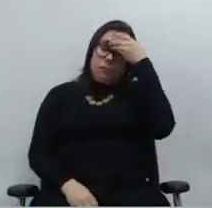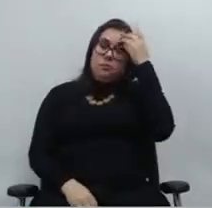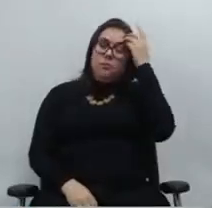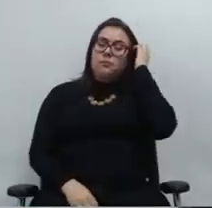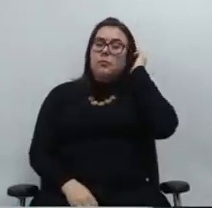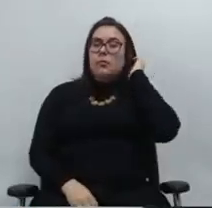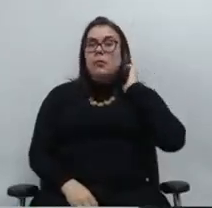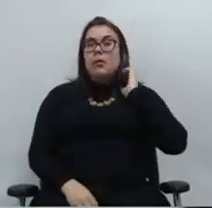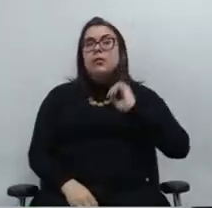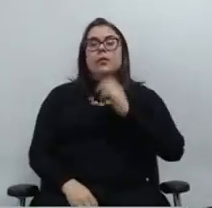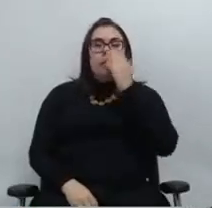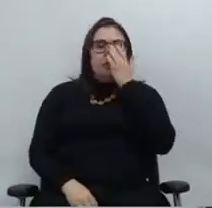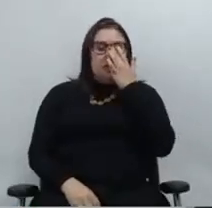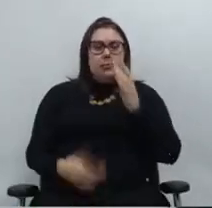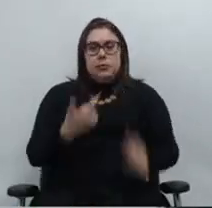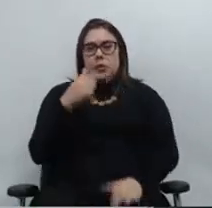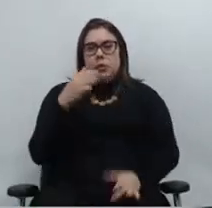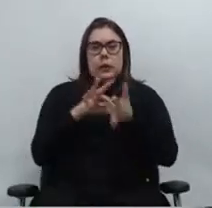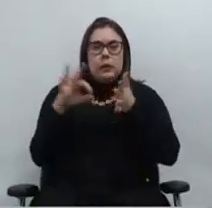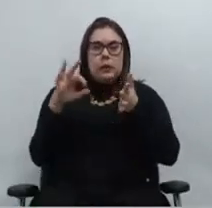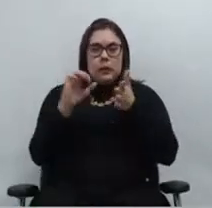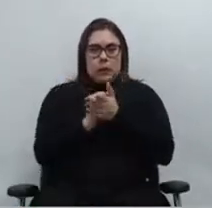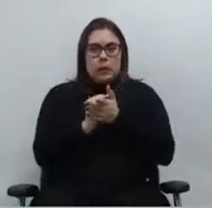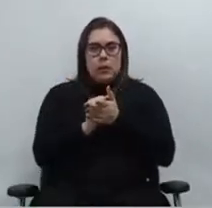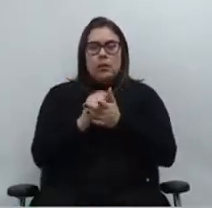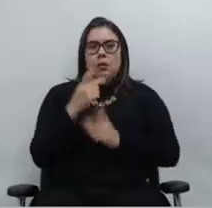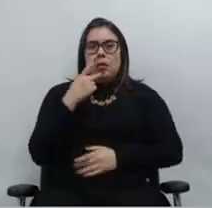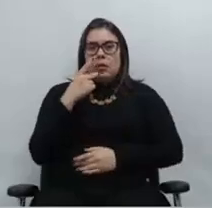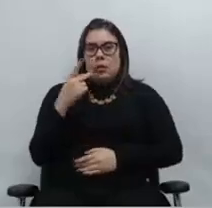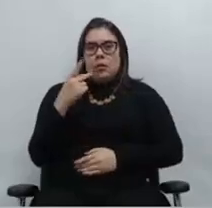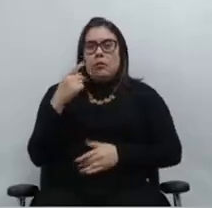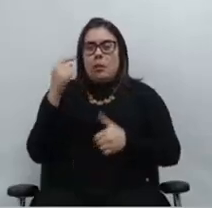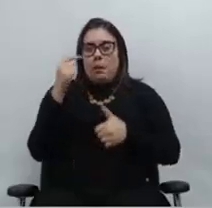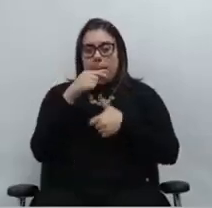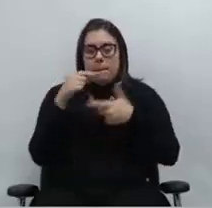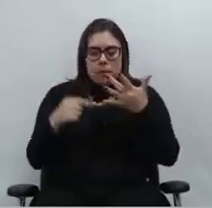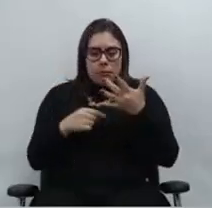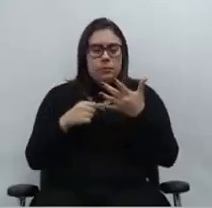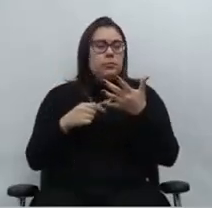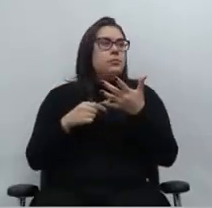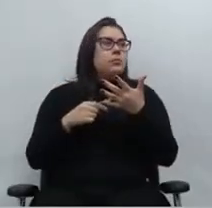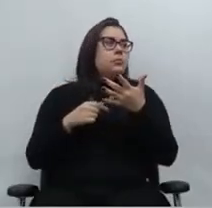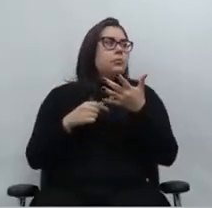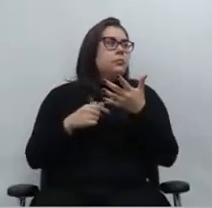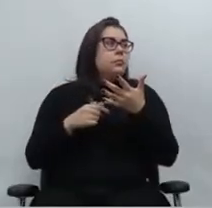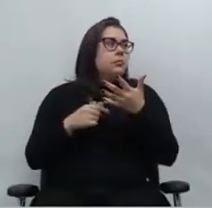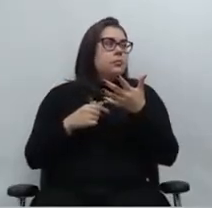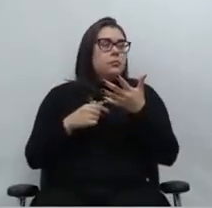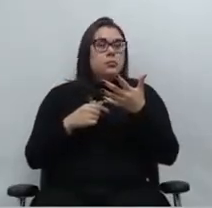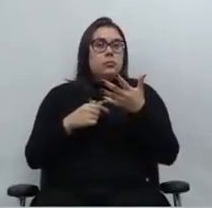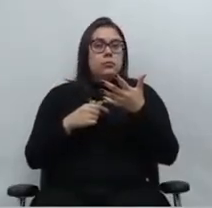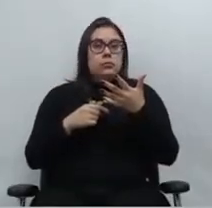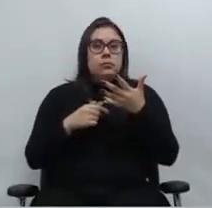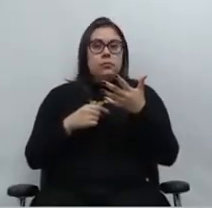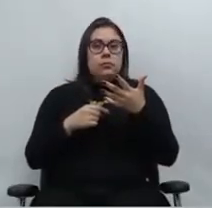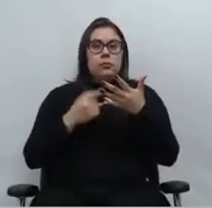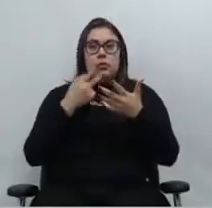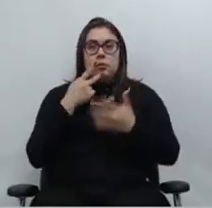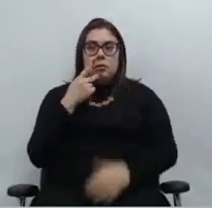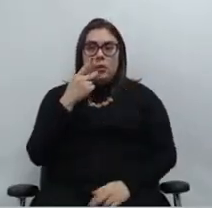Agradeço, não havendo outras inscrições, passo muito rapidamente pelos pontos, de novo, fazendo uma